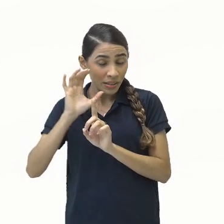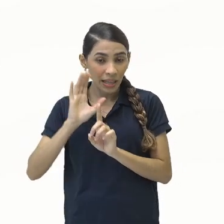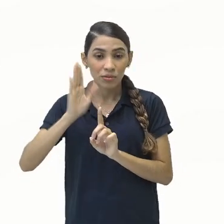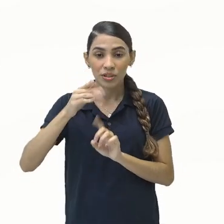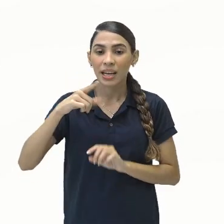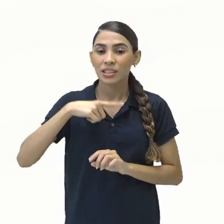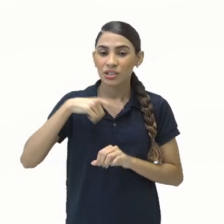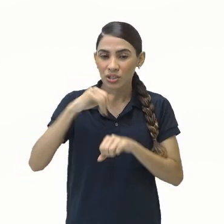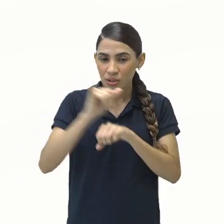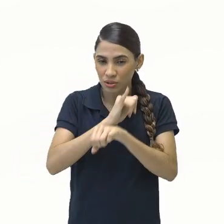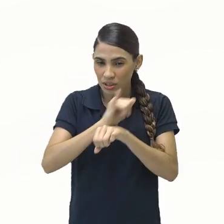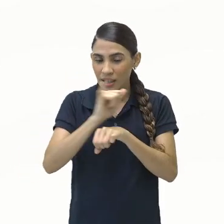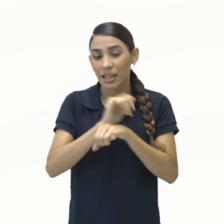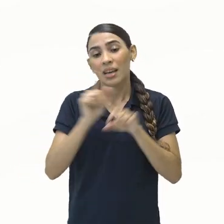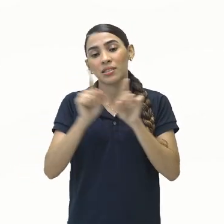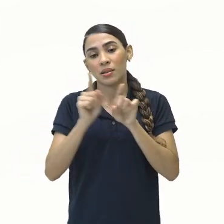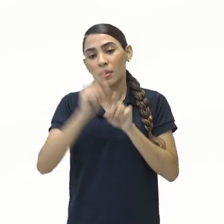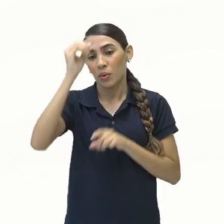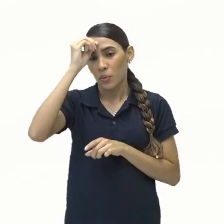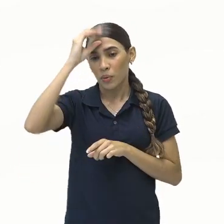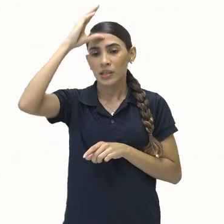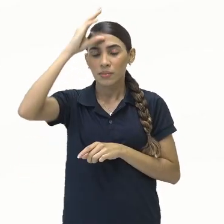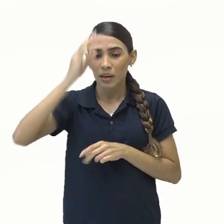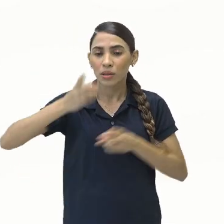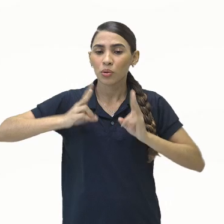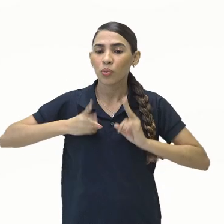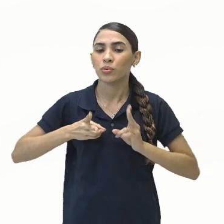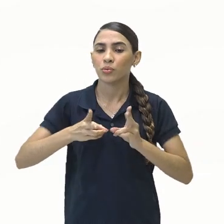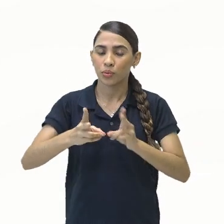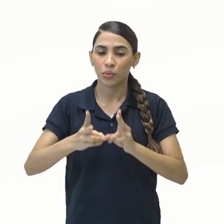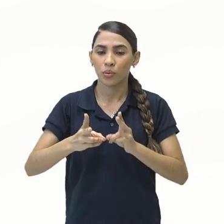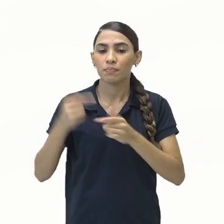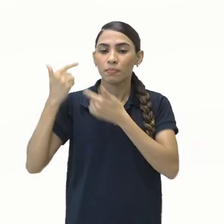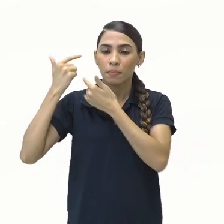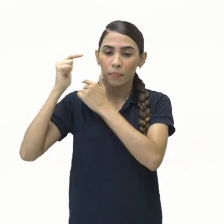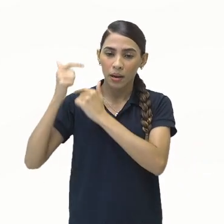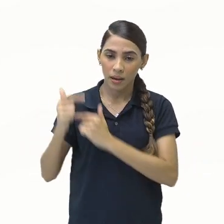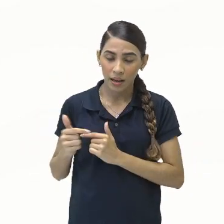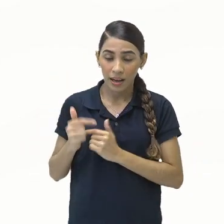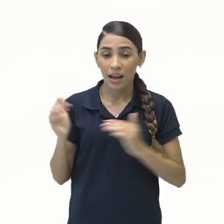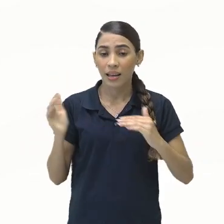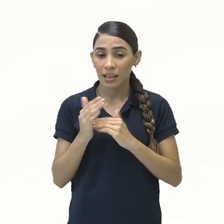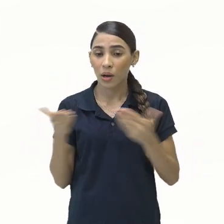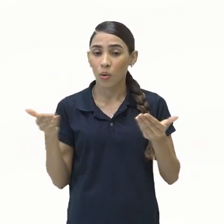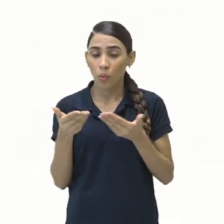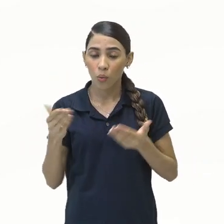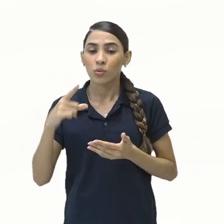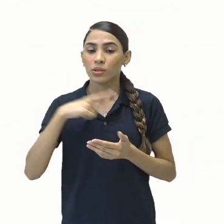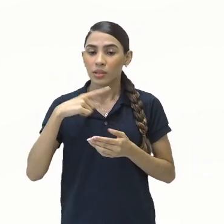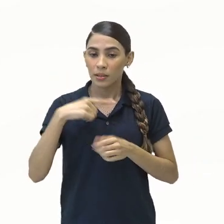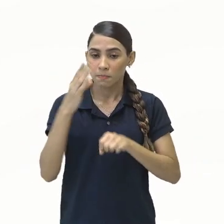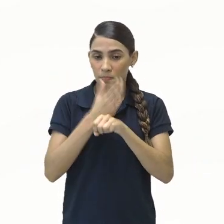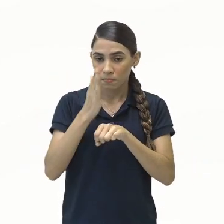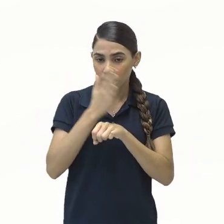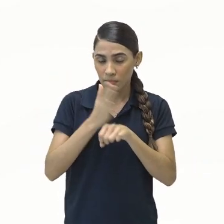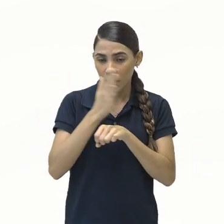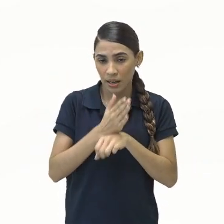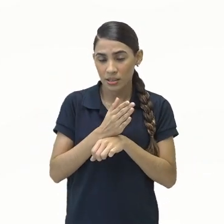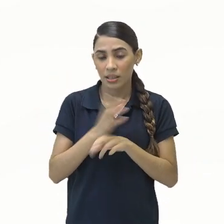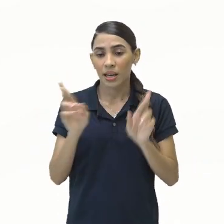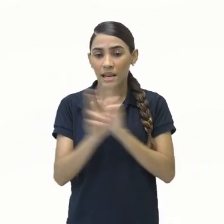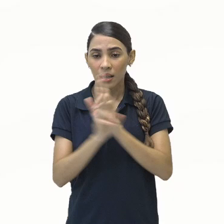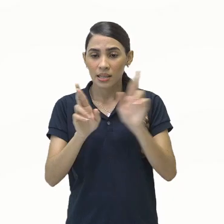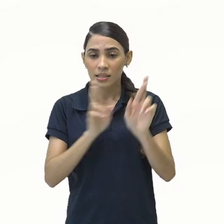tinham esse tipo de conhecimento. Isso aí perdurou ao longo das gerações. Até hoje a gente ainda tem práticas com